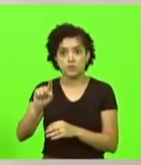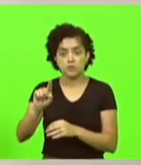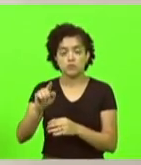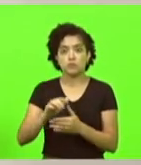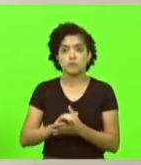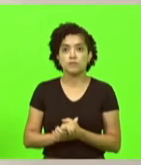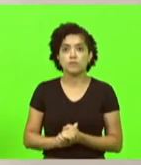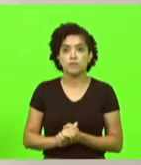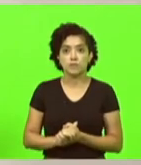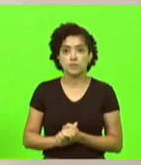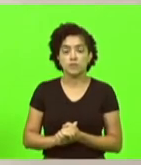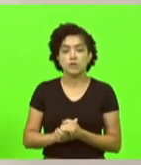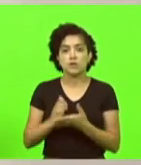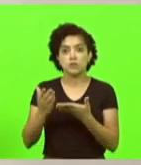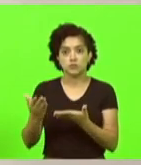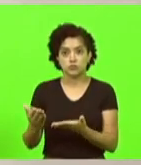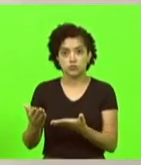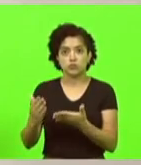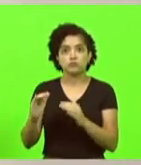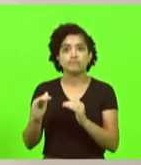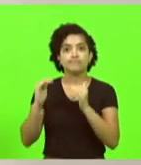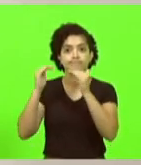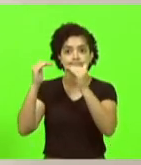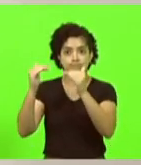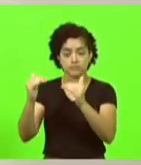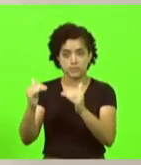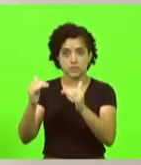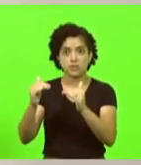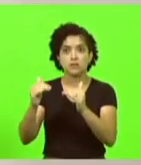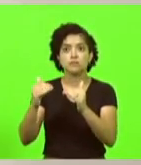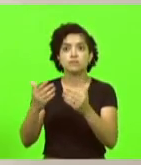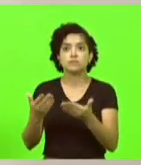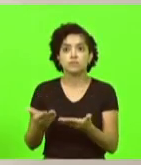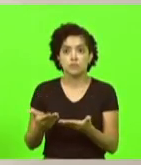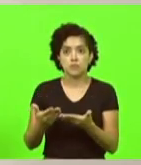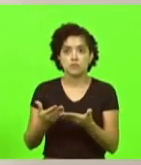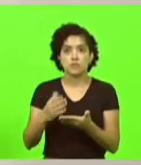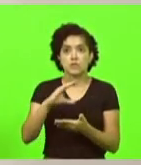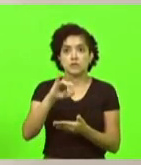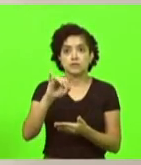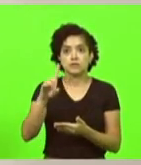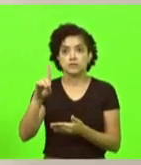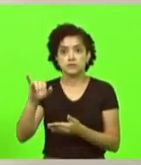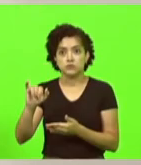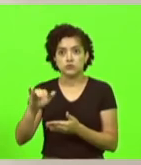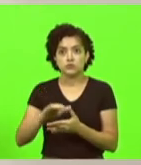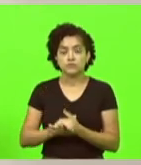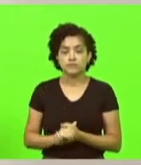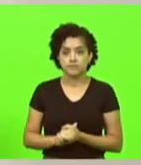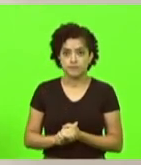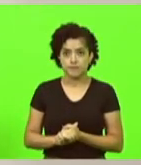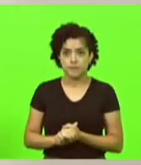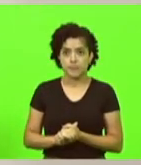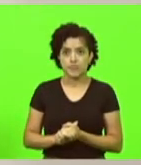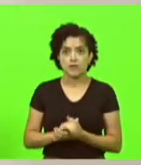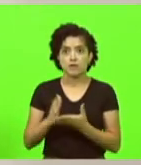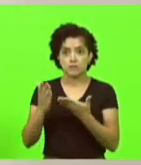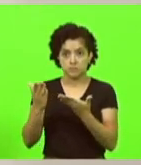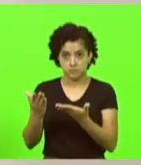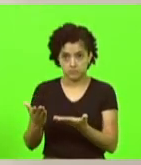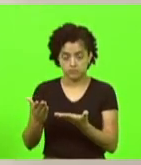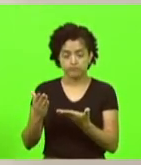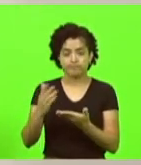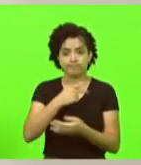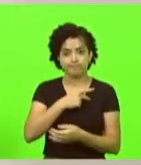o Excelentíssimo Senhor Desembargador do Tribunal de Justiça do Estado de Santa Catarina Cid Goulart o excelentíssimo senhor